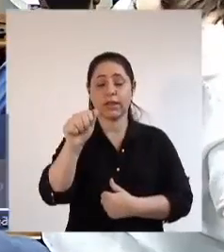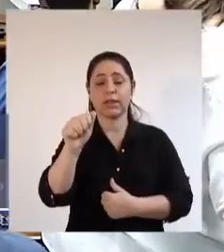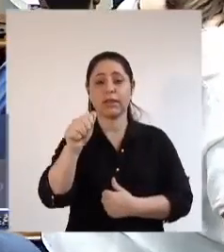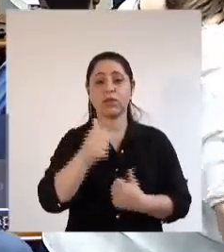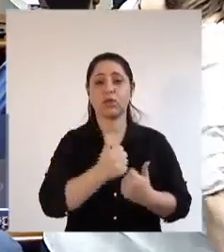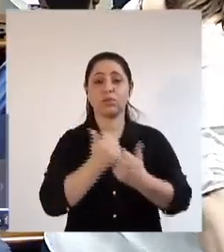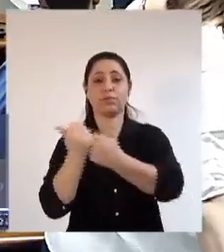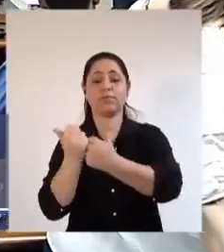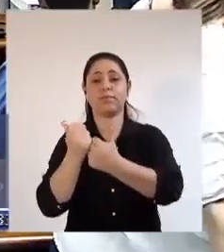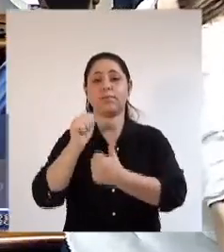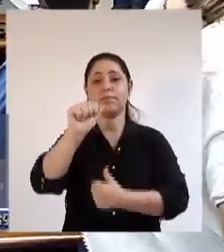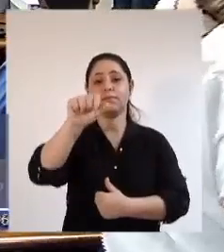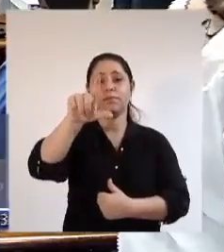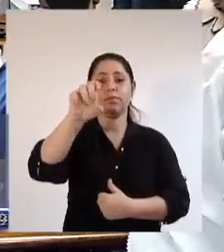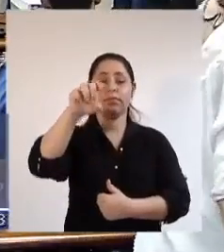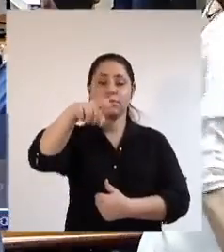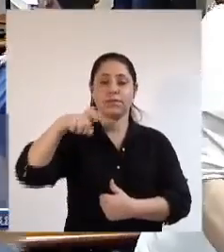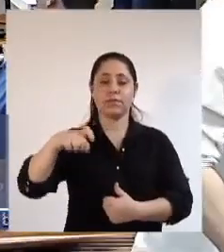válber